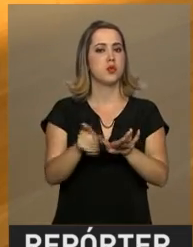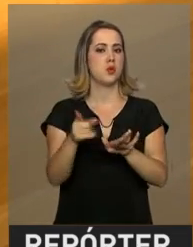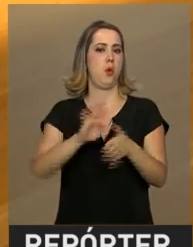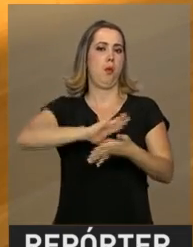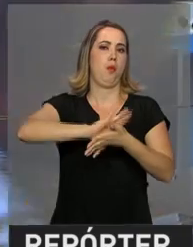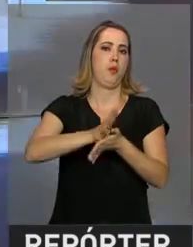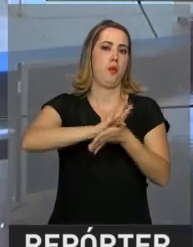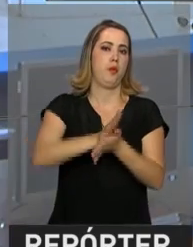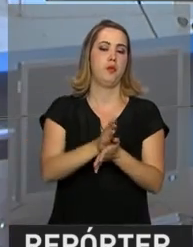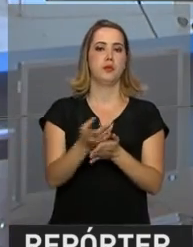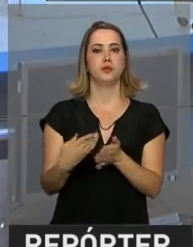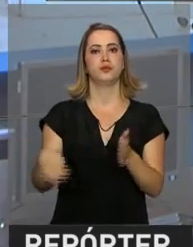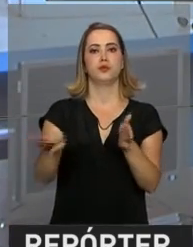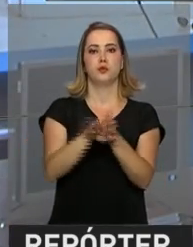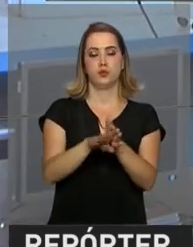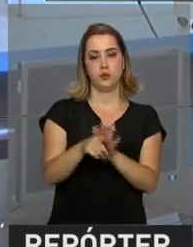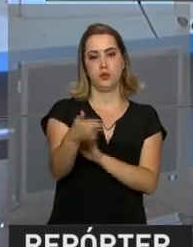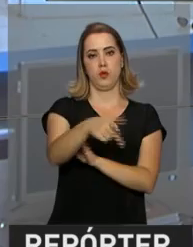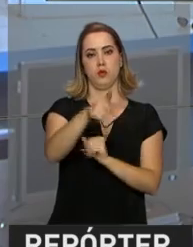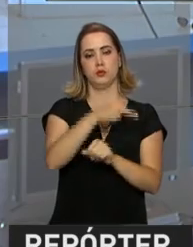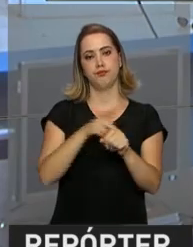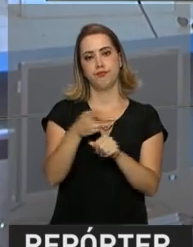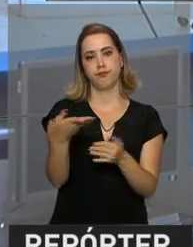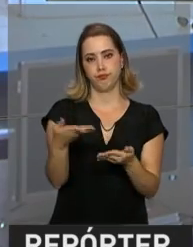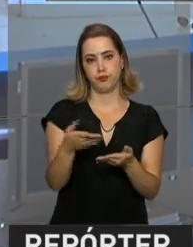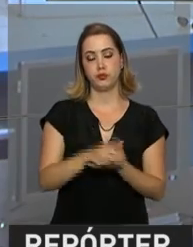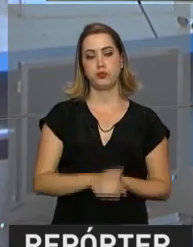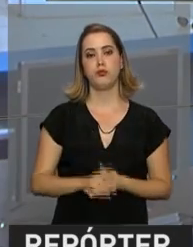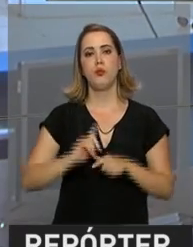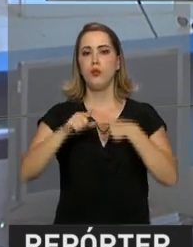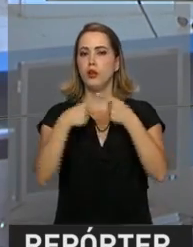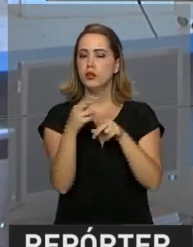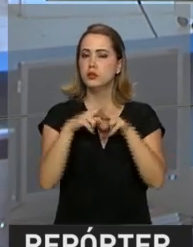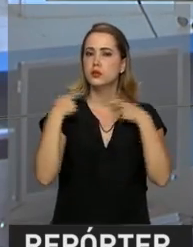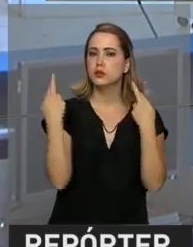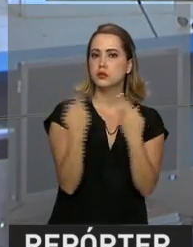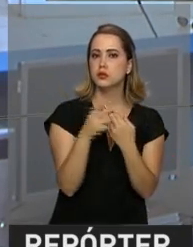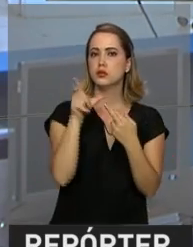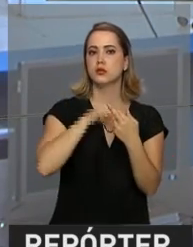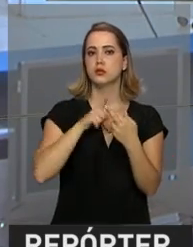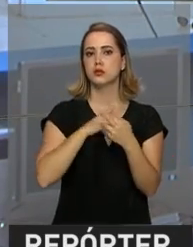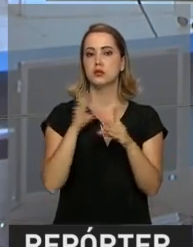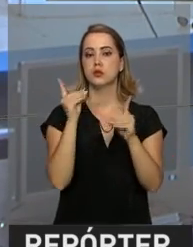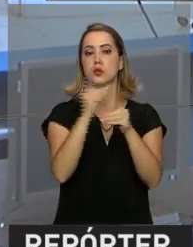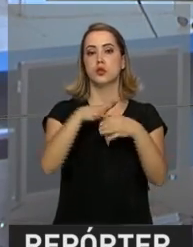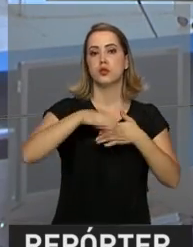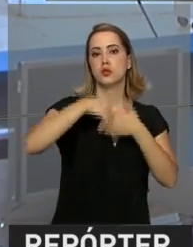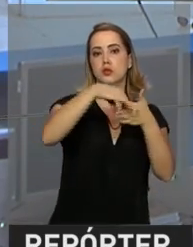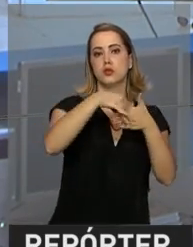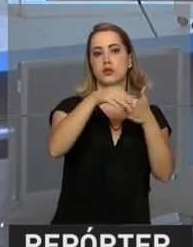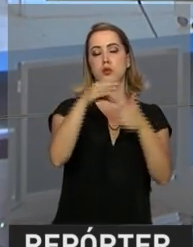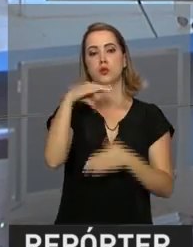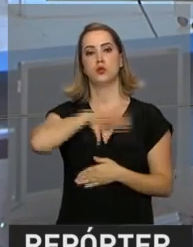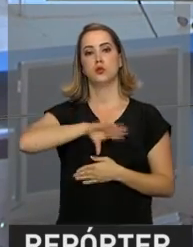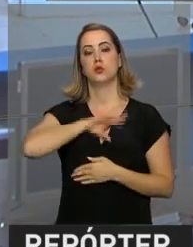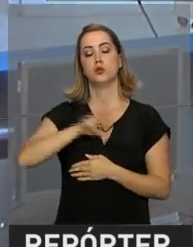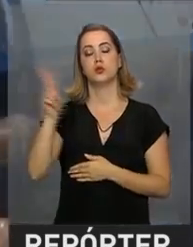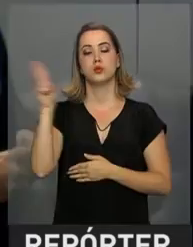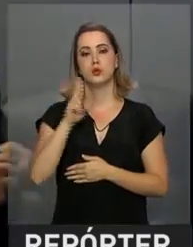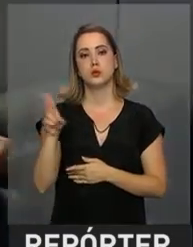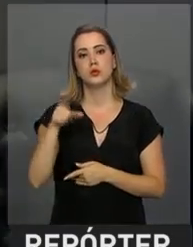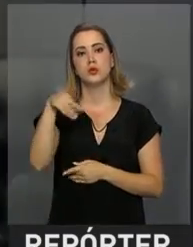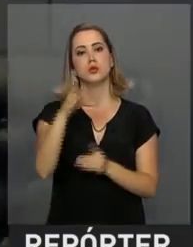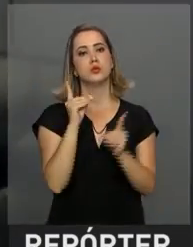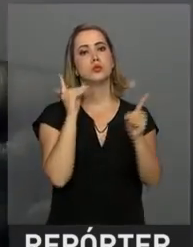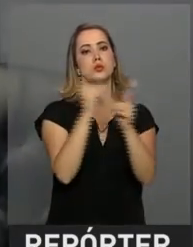migração depois desse encontro o presidente michel temer se reuniu com o chefe de estado de portugal e do uruguai no encontro